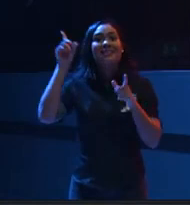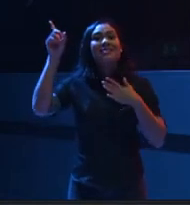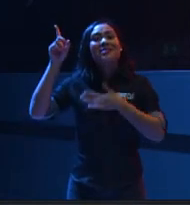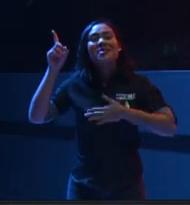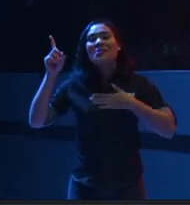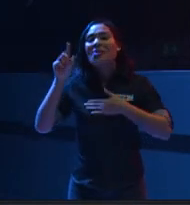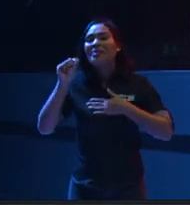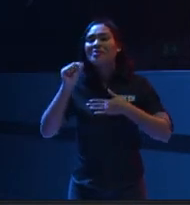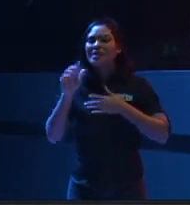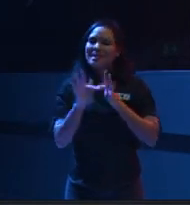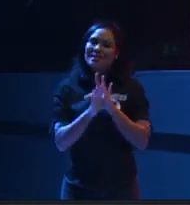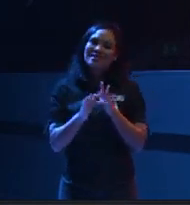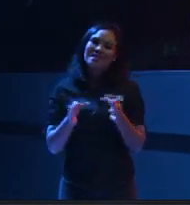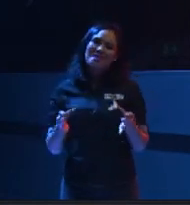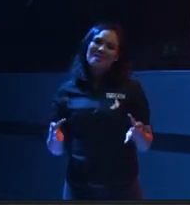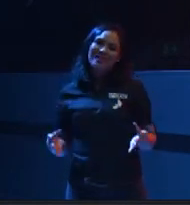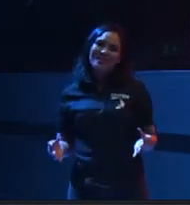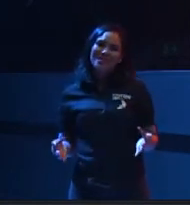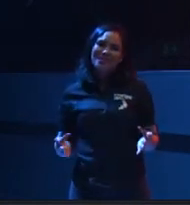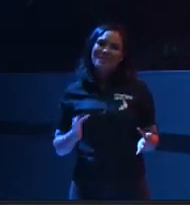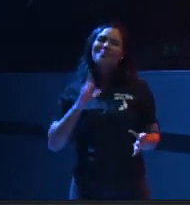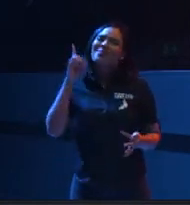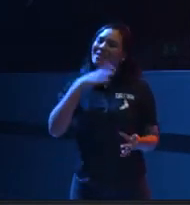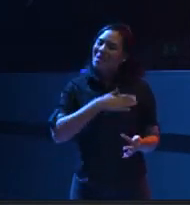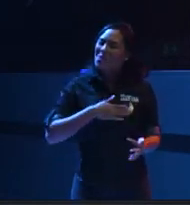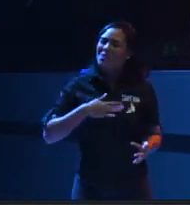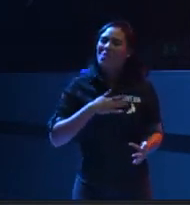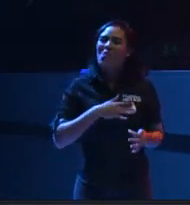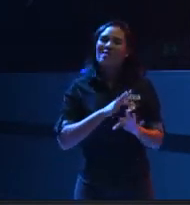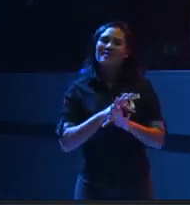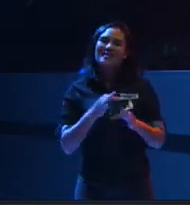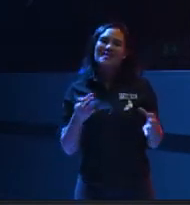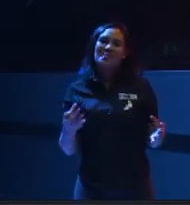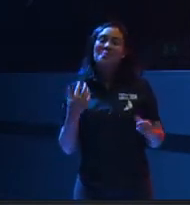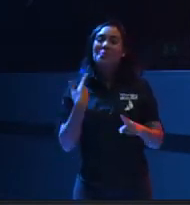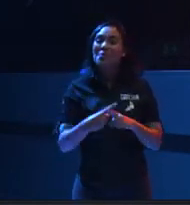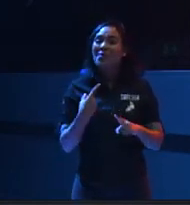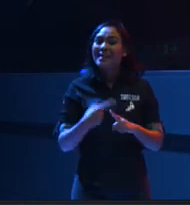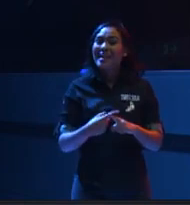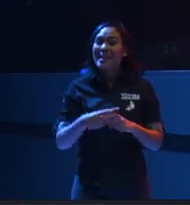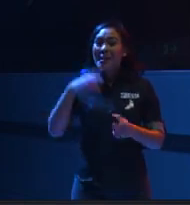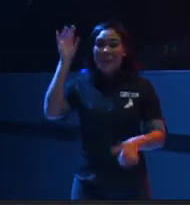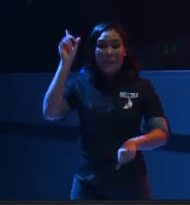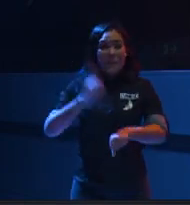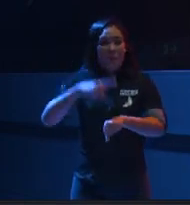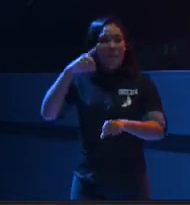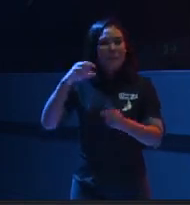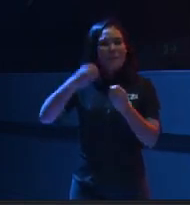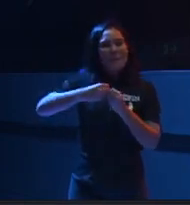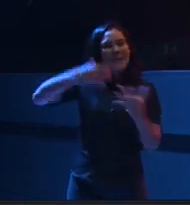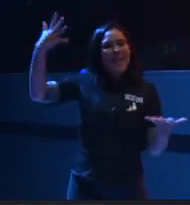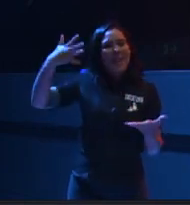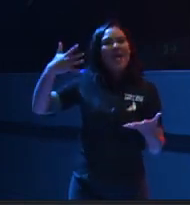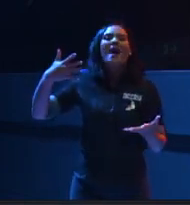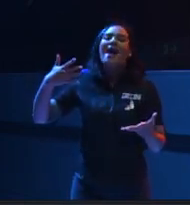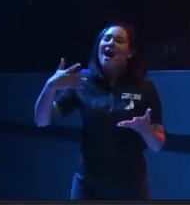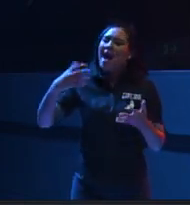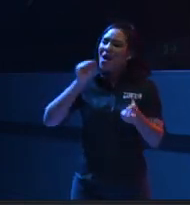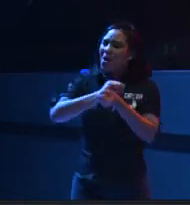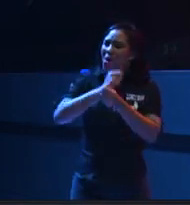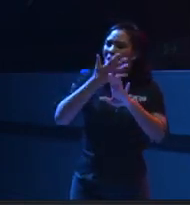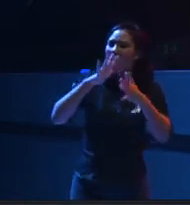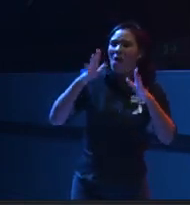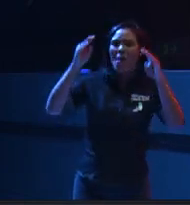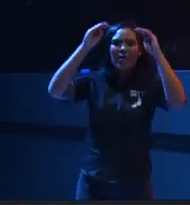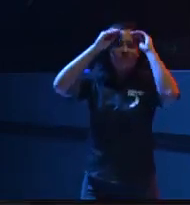gosta sabe por quê Porque quando acontece o milagre toda honra e toda glória vai para ele porque todo mundo sabe que aquela pessoa não atende a